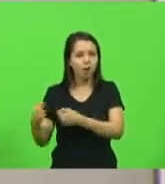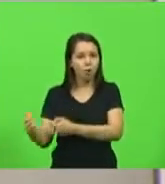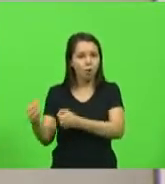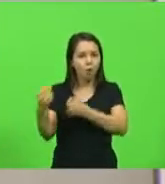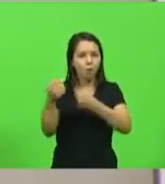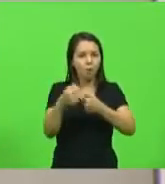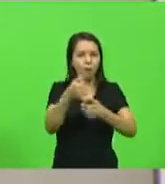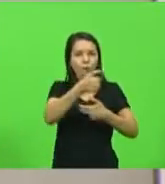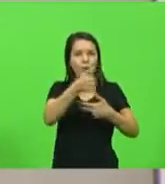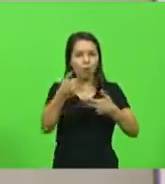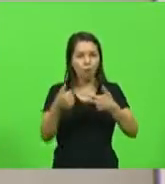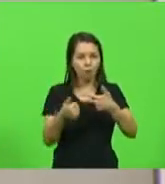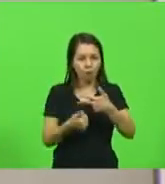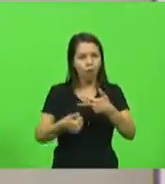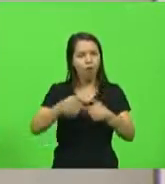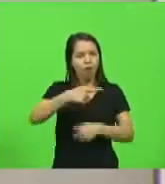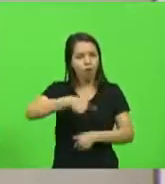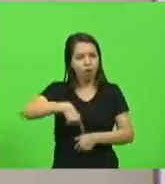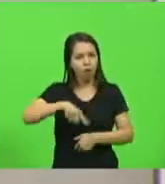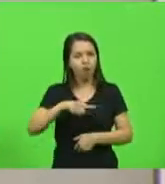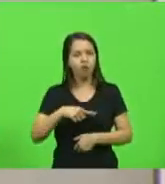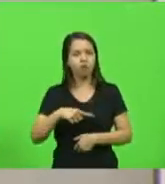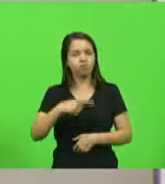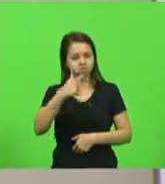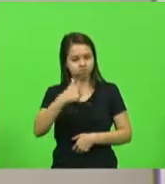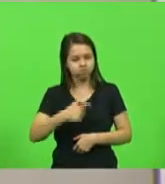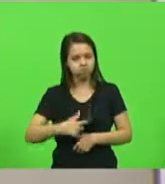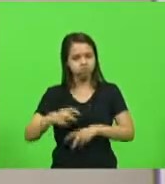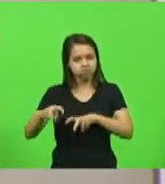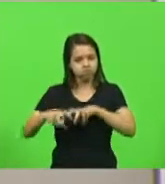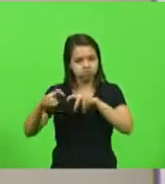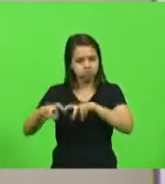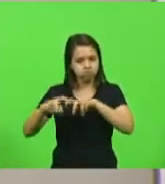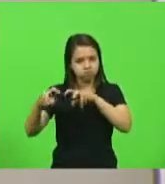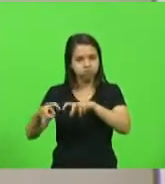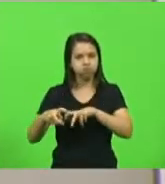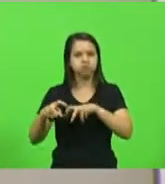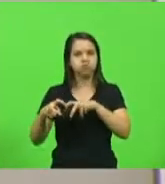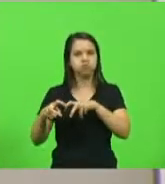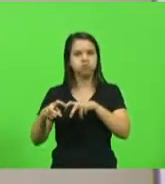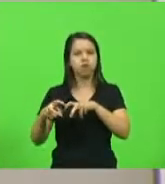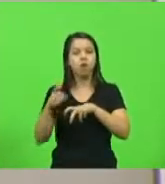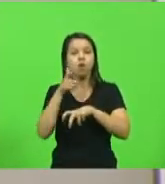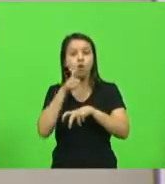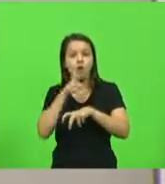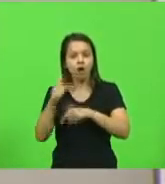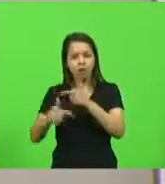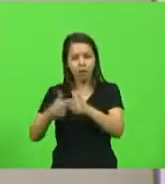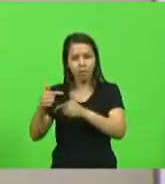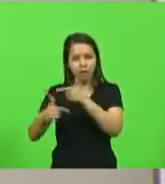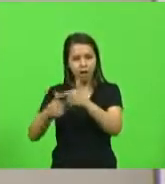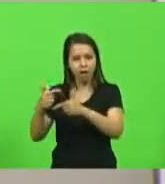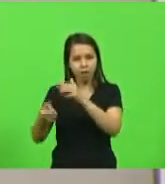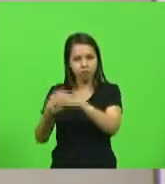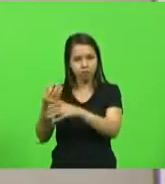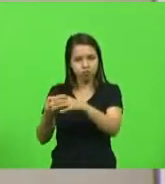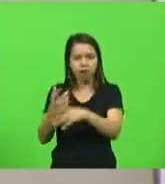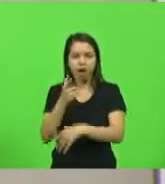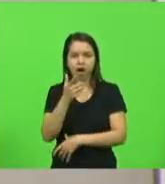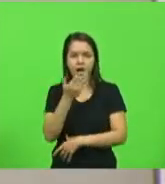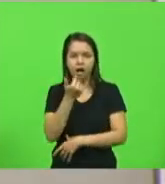esse agricultor tem conseguido forças para continuar produzindo alimentos, não só para Santa Catarina, mas para o mundo.